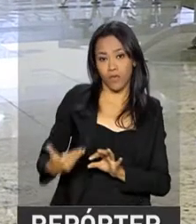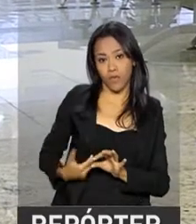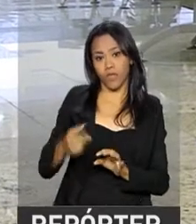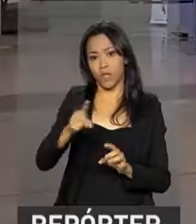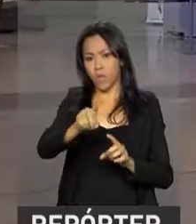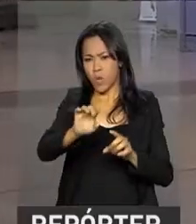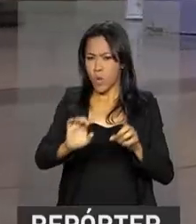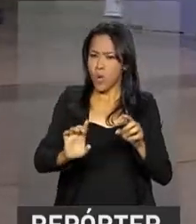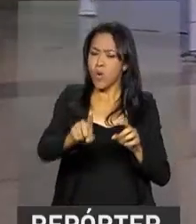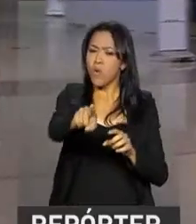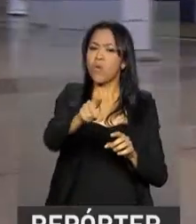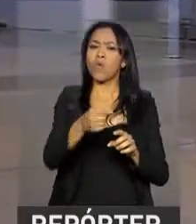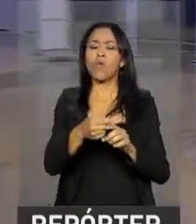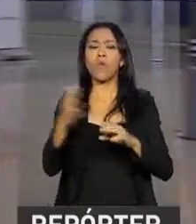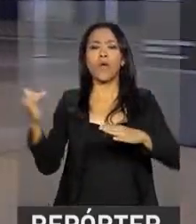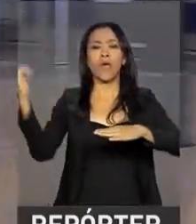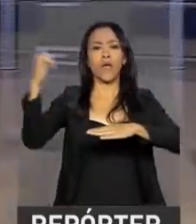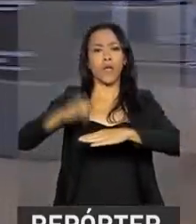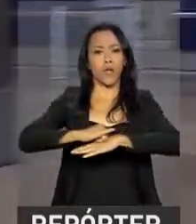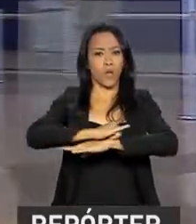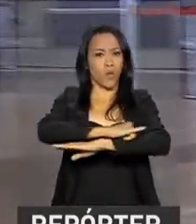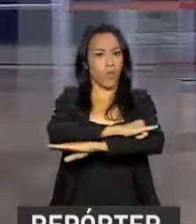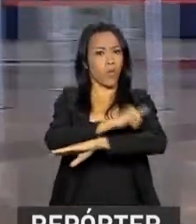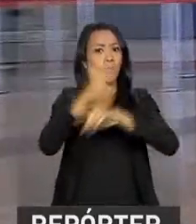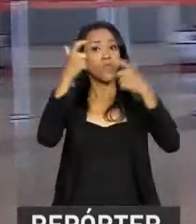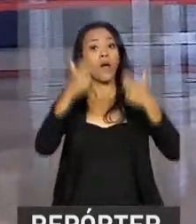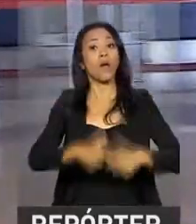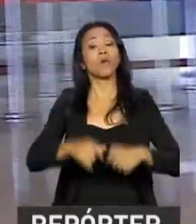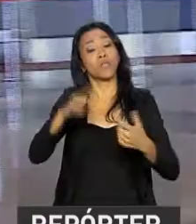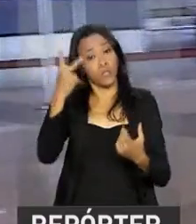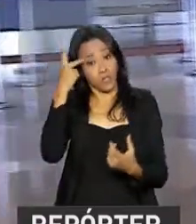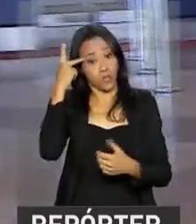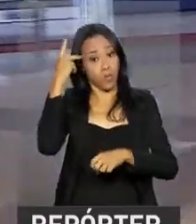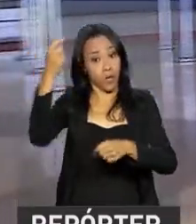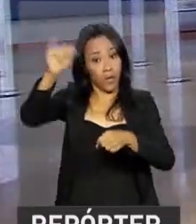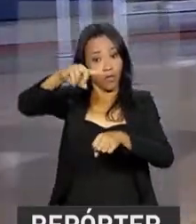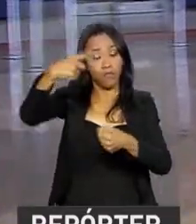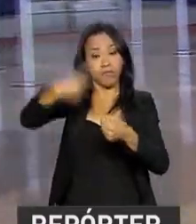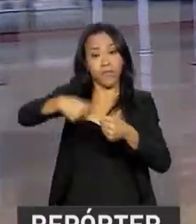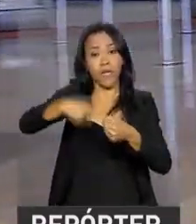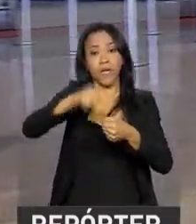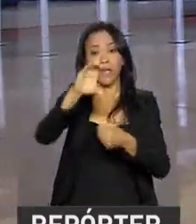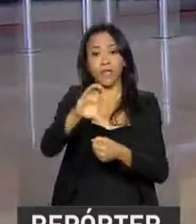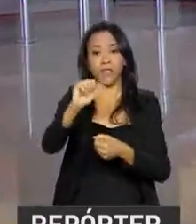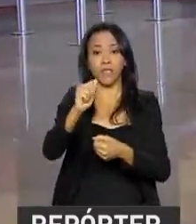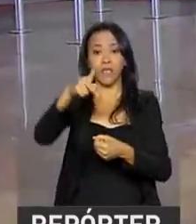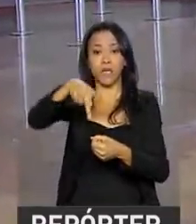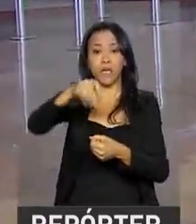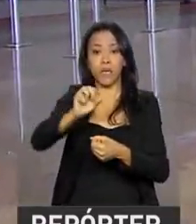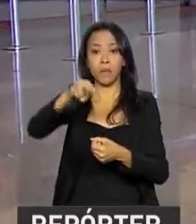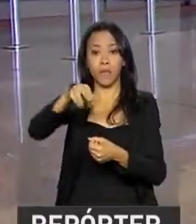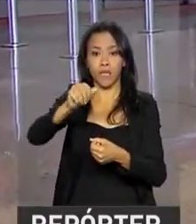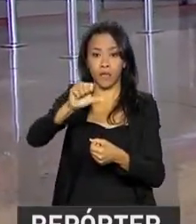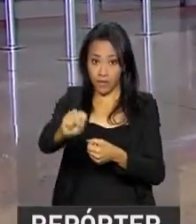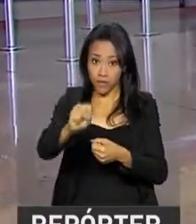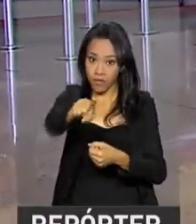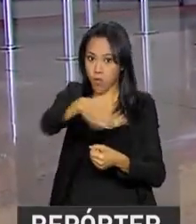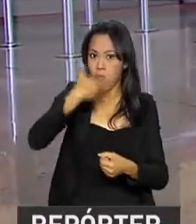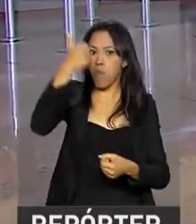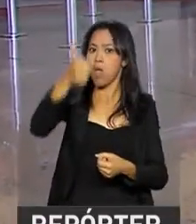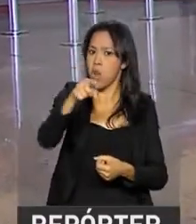geral o aeroporto de viracopos em campinas teve a maior média de toda a história das pesquisas